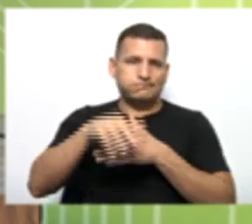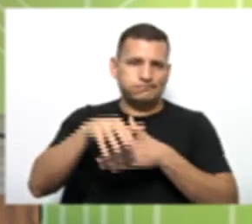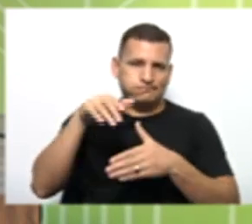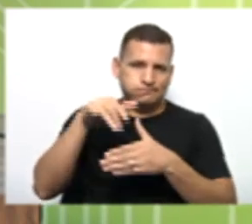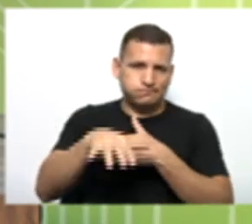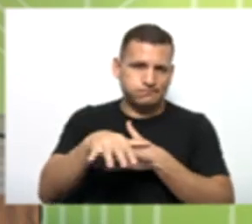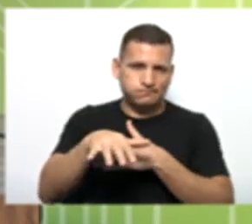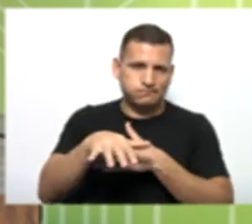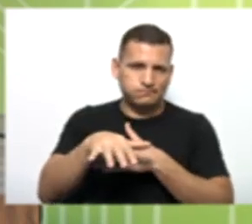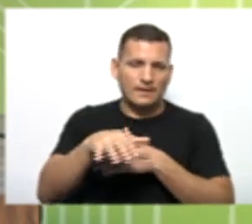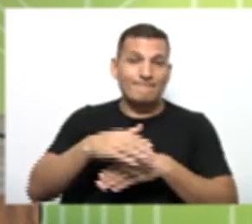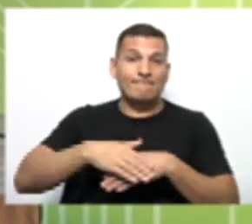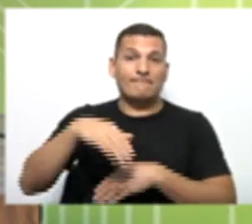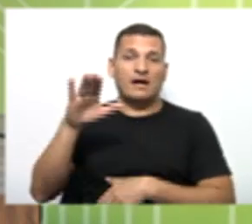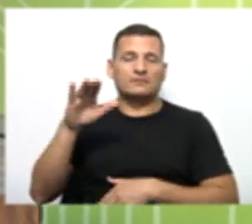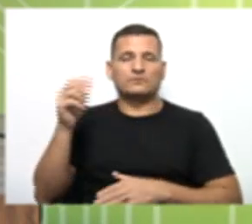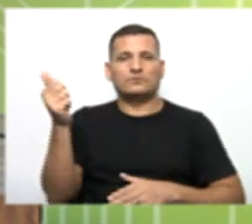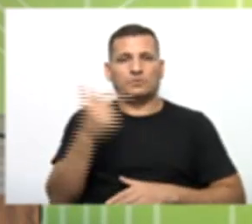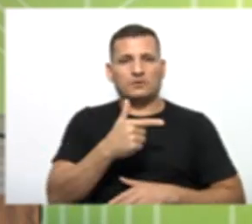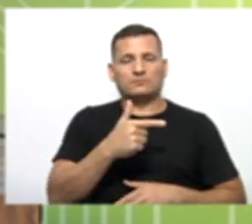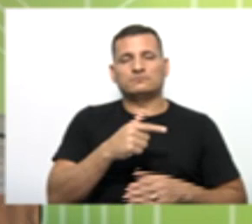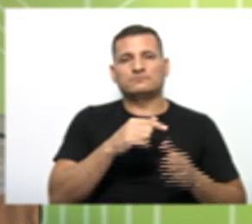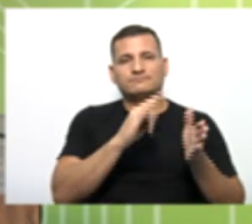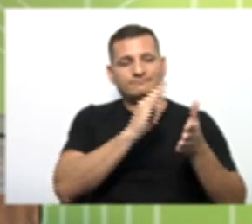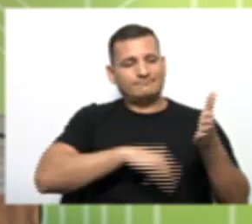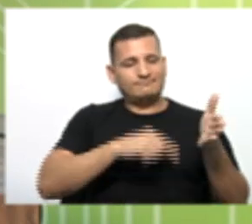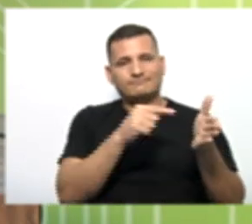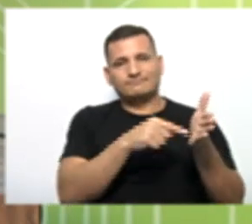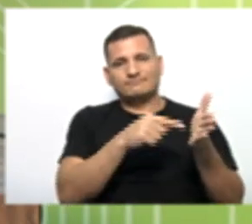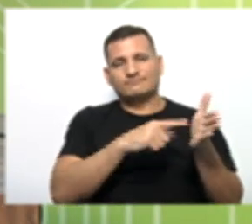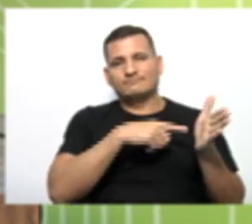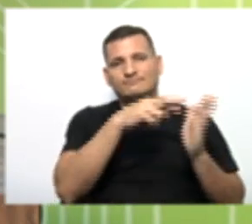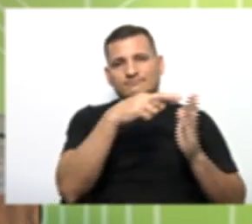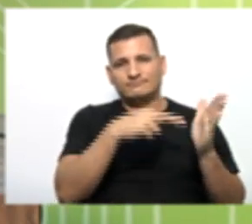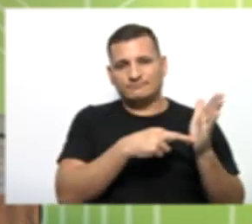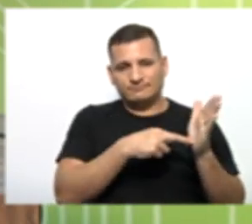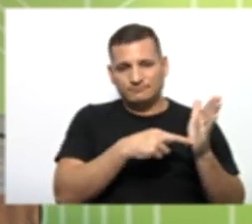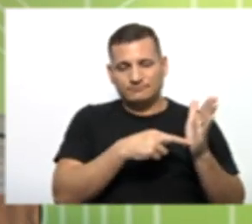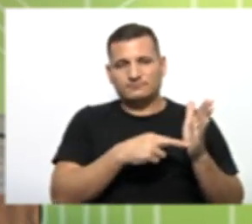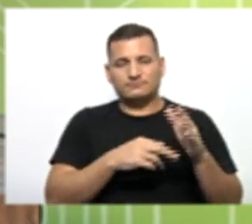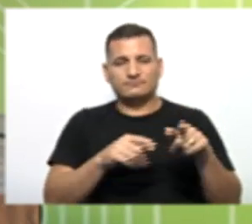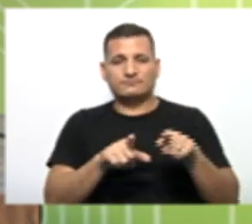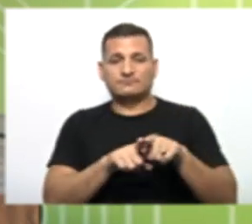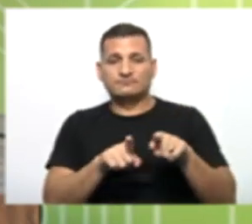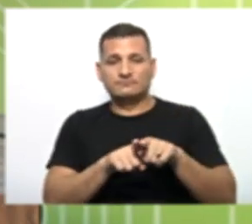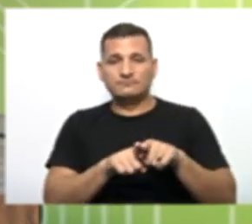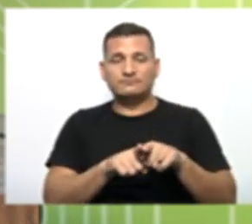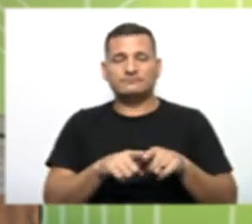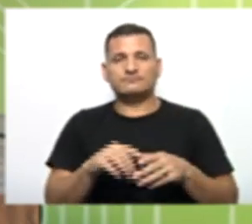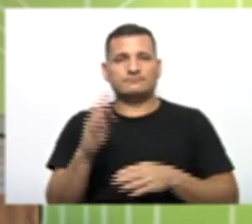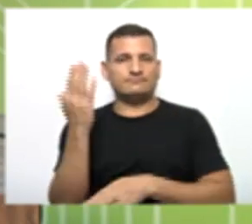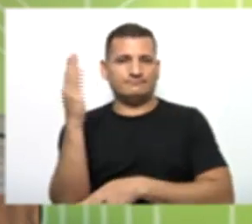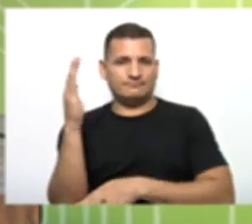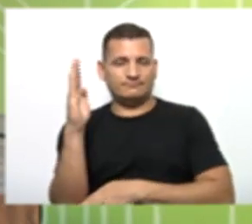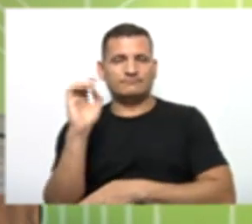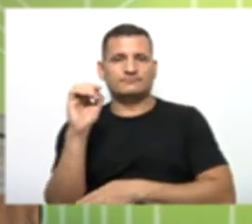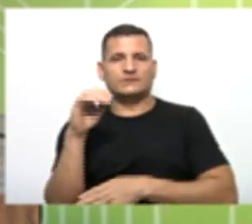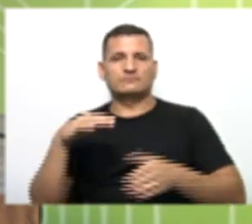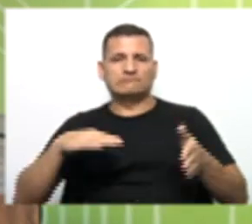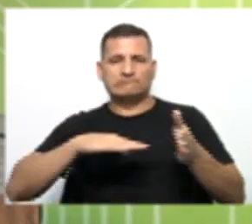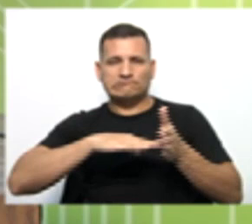permitido. Ela não pode, depois que foi instalada, impedir que aqueles troncos parem de descer rio